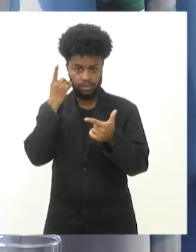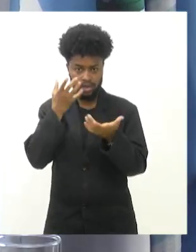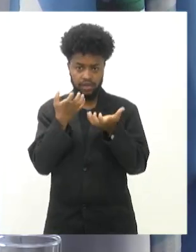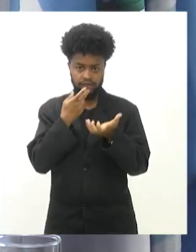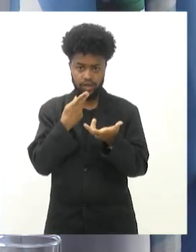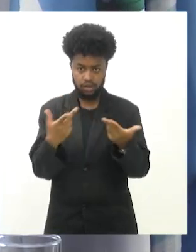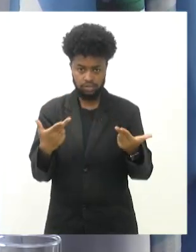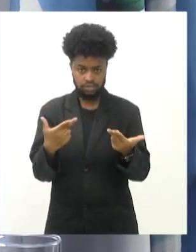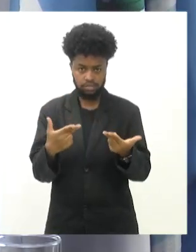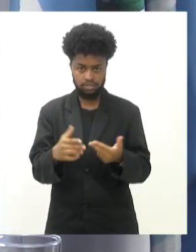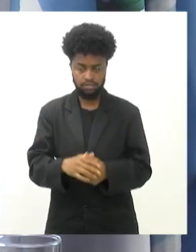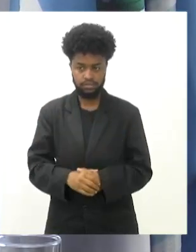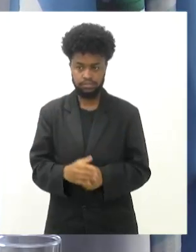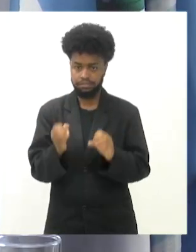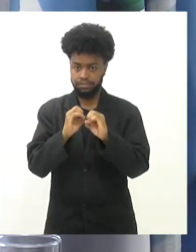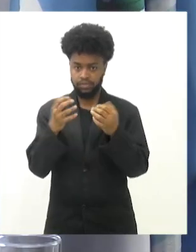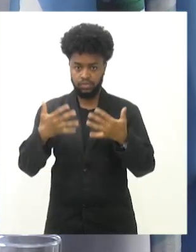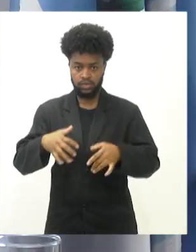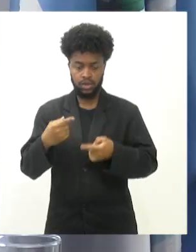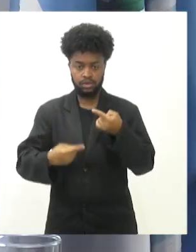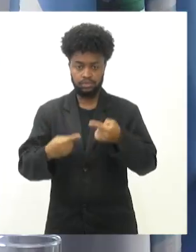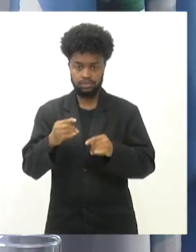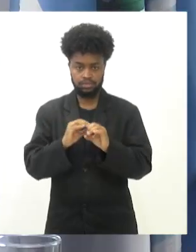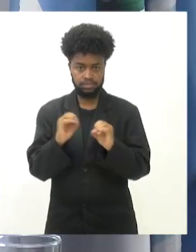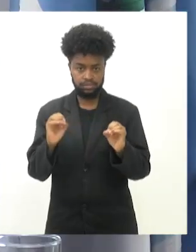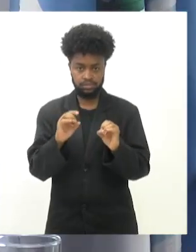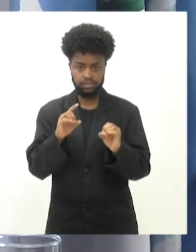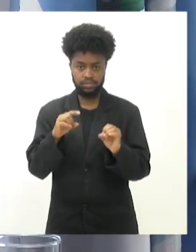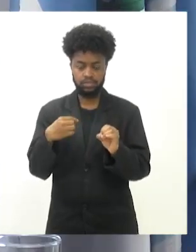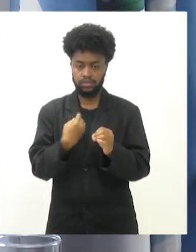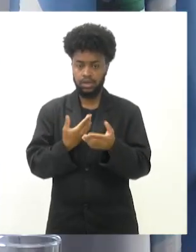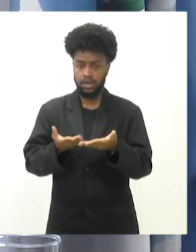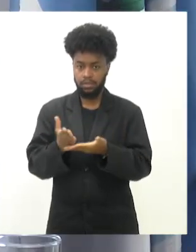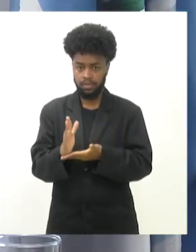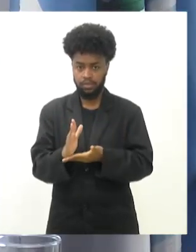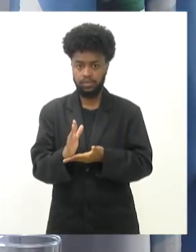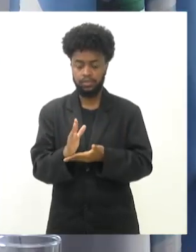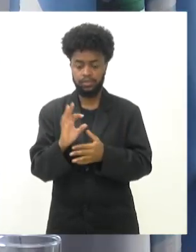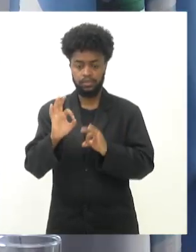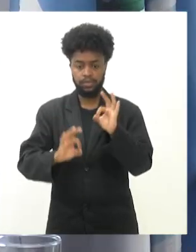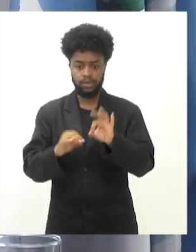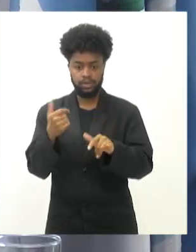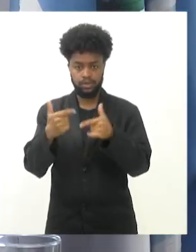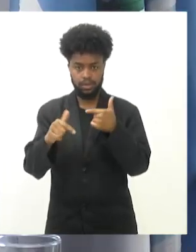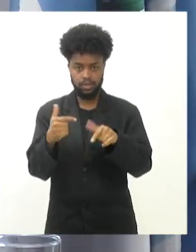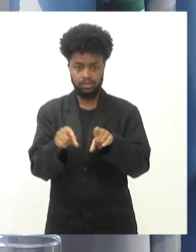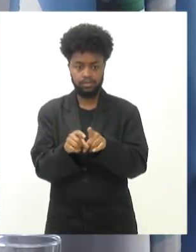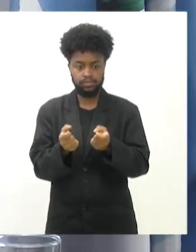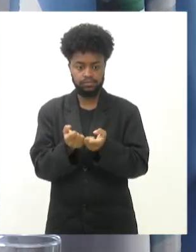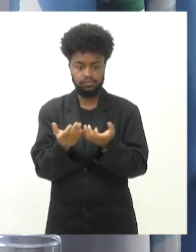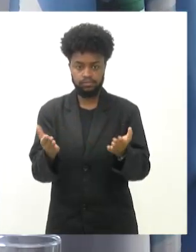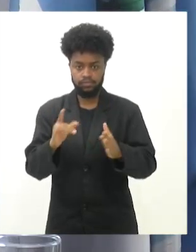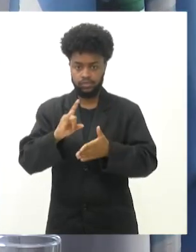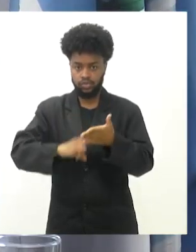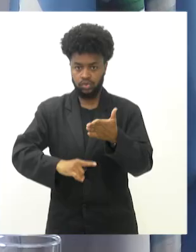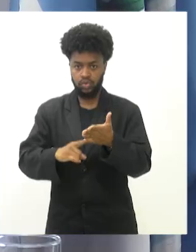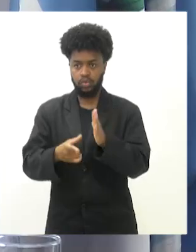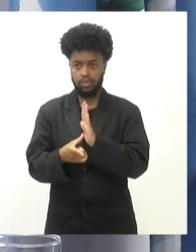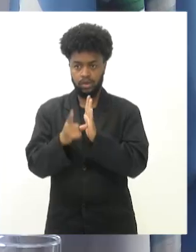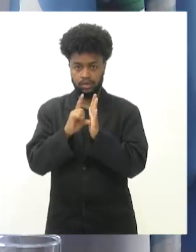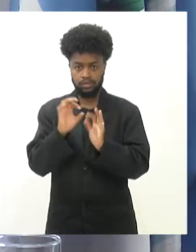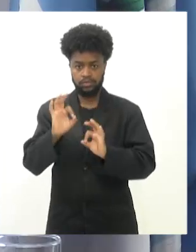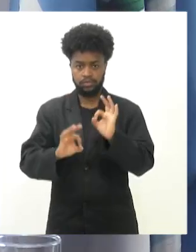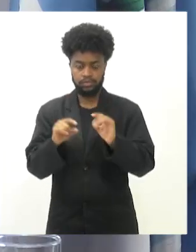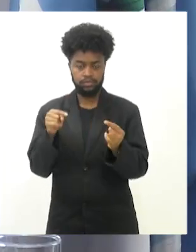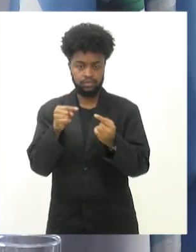palavra? Não havendo quem queira fazer uso da palavra, estão aprovados o plano de trabalho, entregue os documentos preliminares